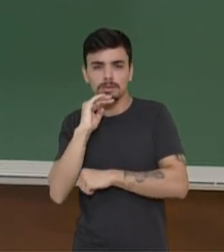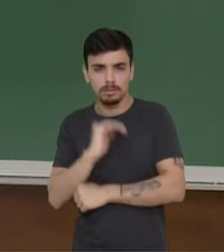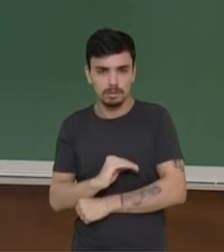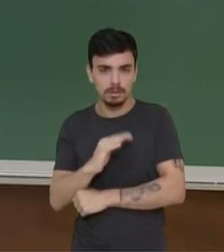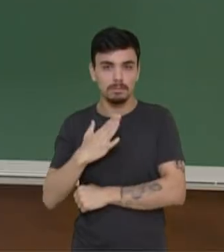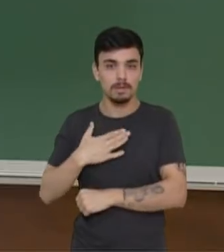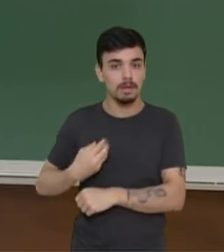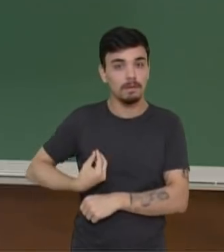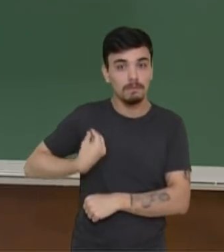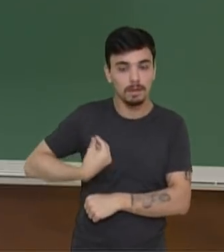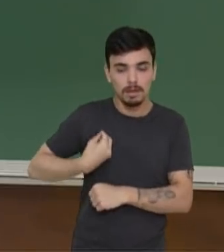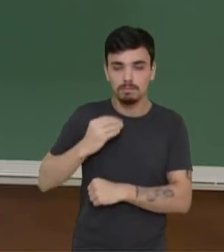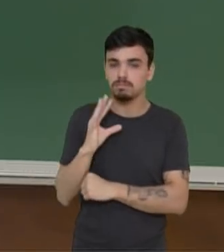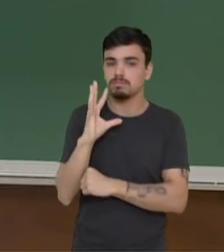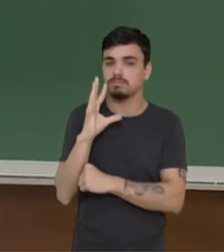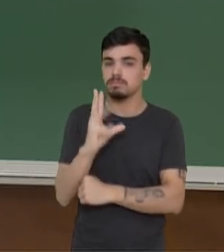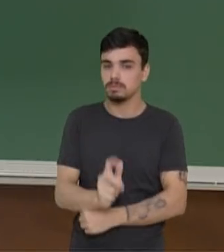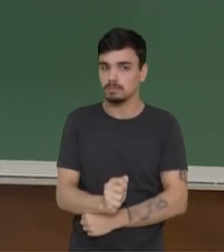minha vida inteira.